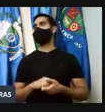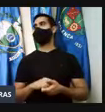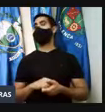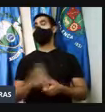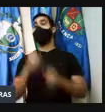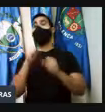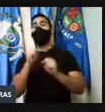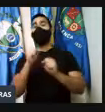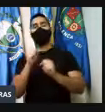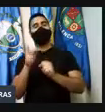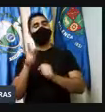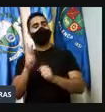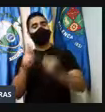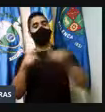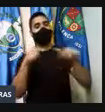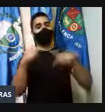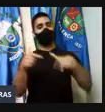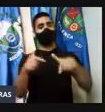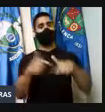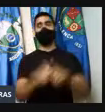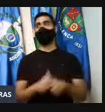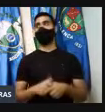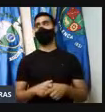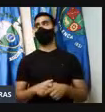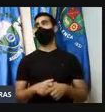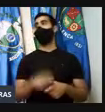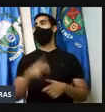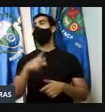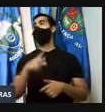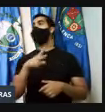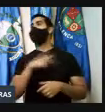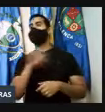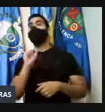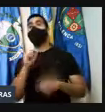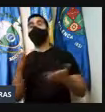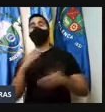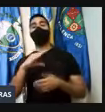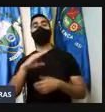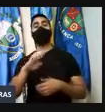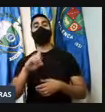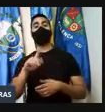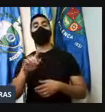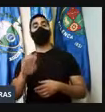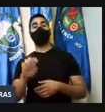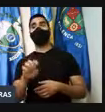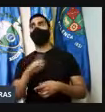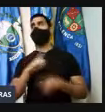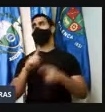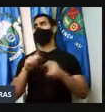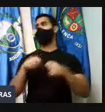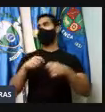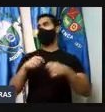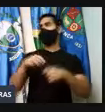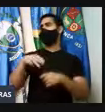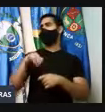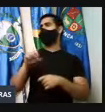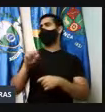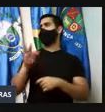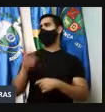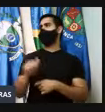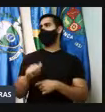condição de manter o serviço. Tá? Então, a privatização vai ser isso. Hoje, a SEDAI é uma empresa de economia mista. Né? O